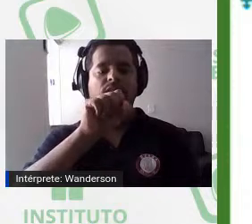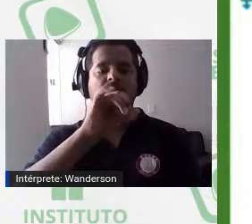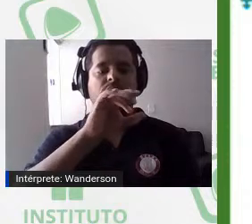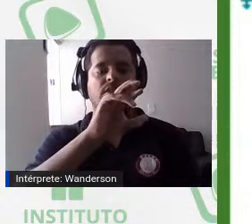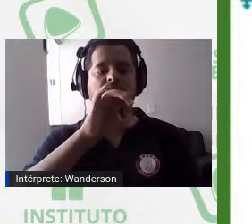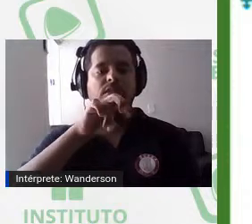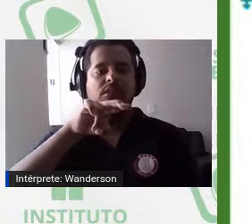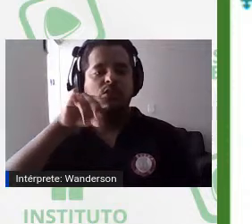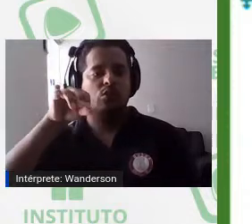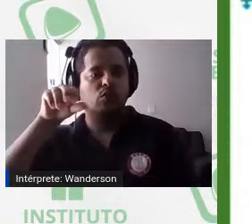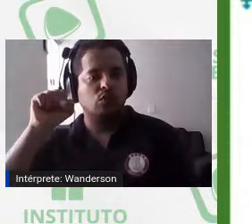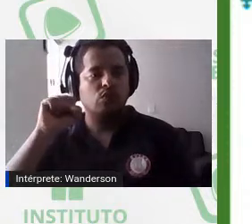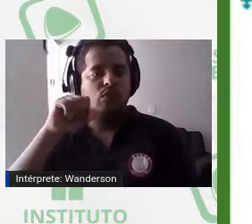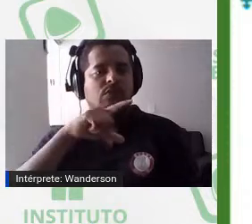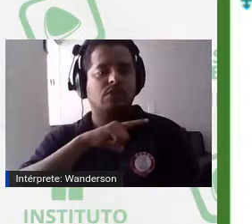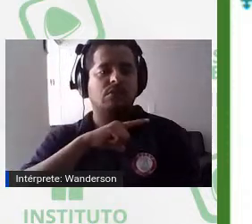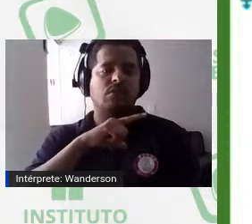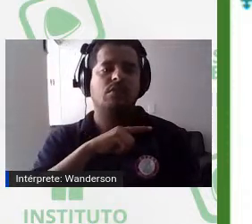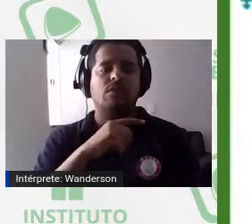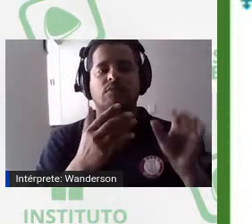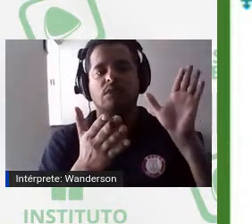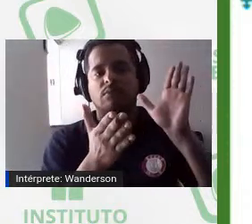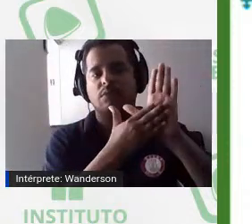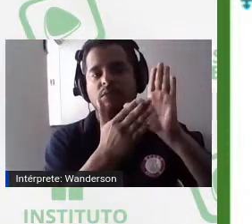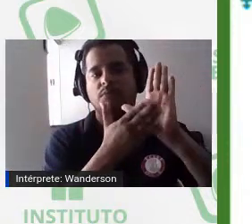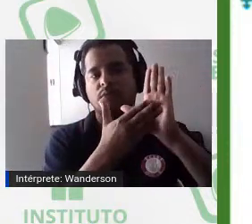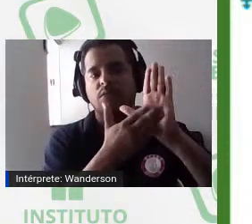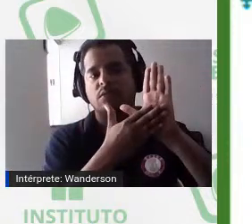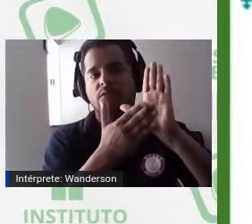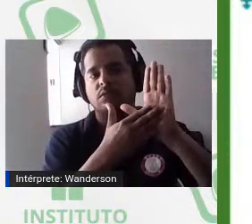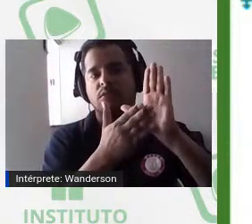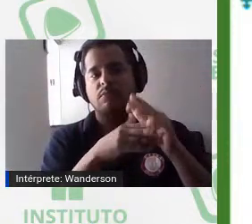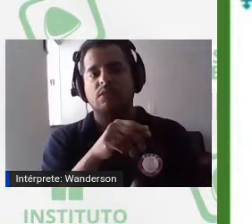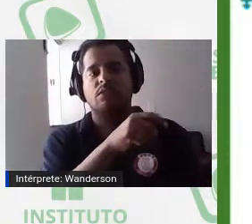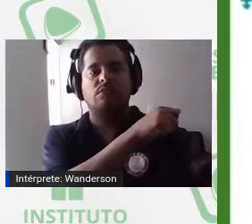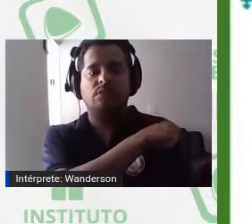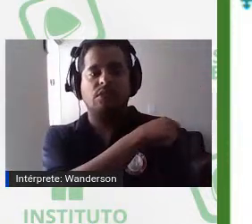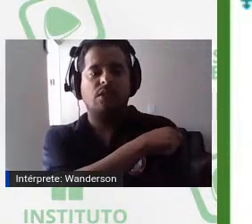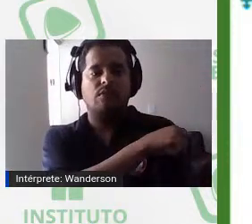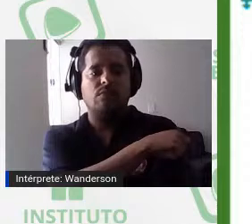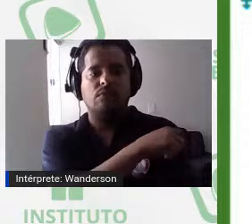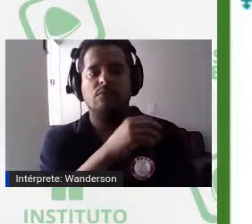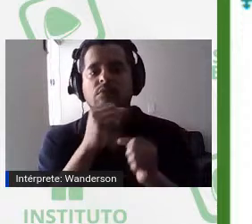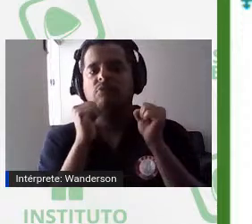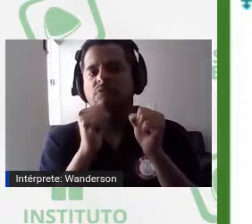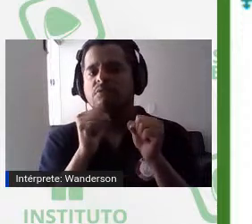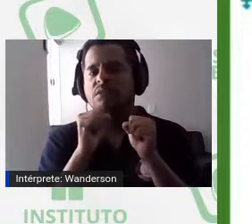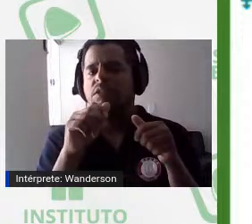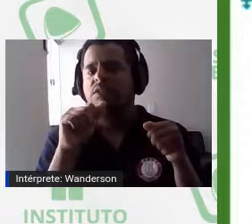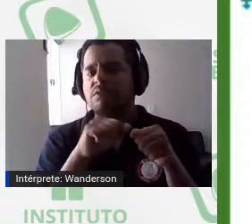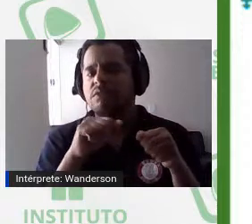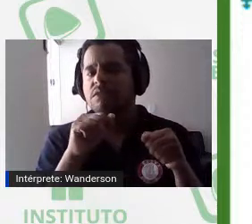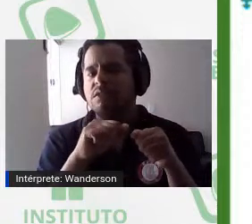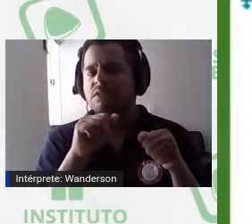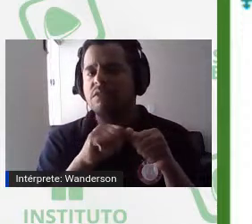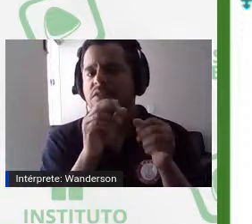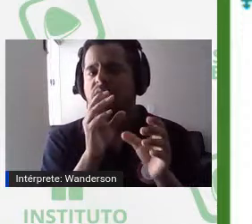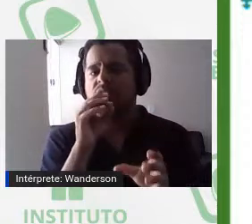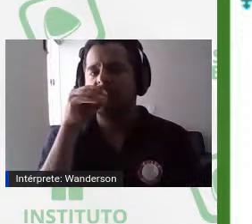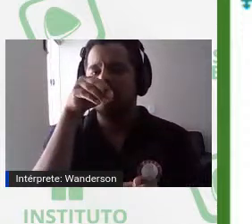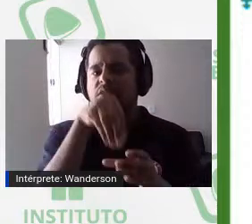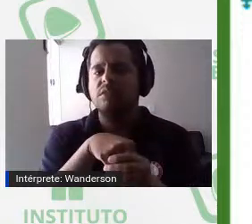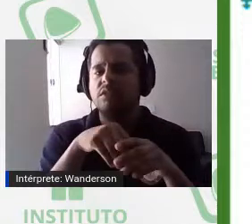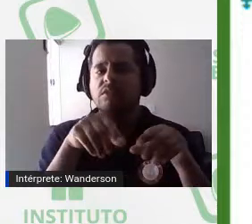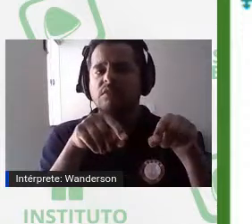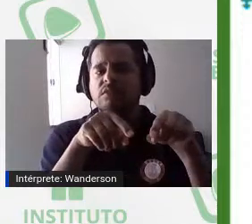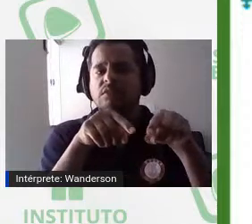tivemos algumas propostas para que os discentes eles pudessem realizar dentro do ambiente AVA-MUDO IFBA,